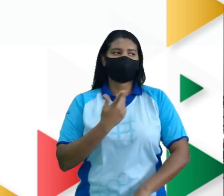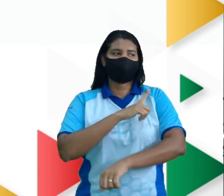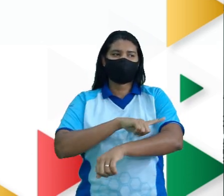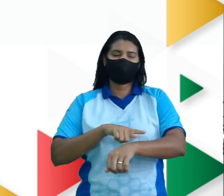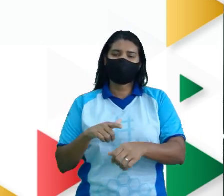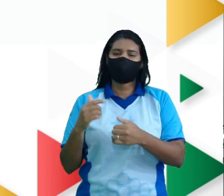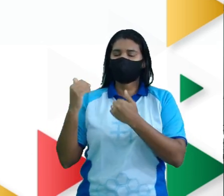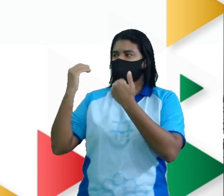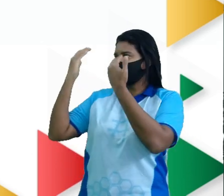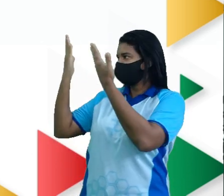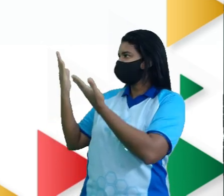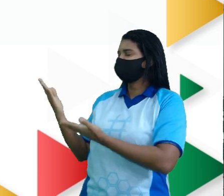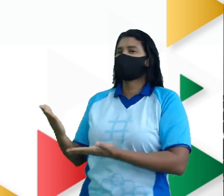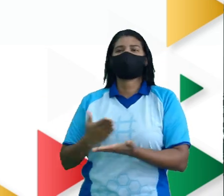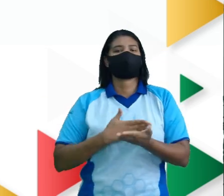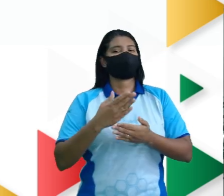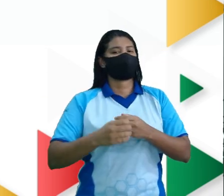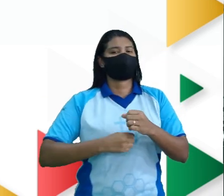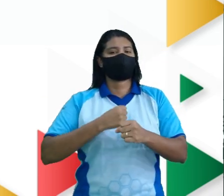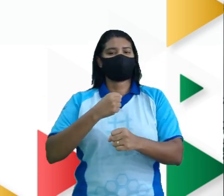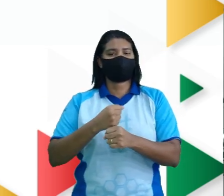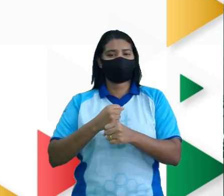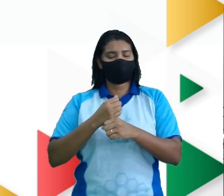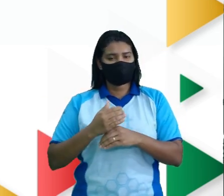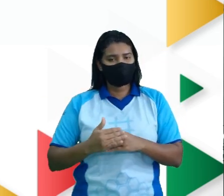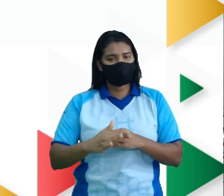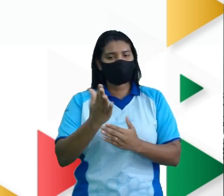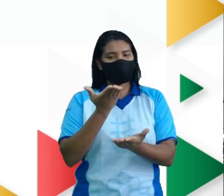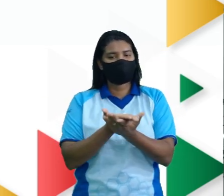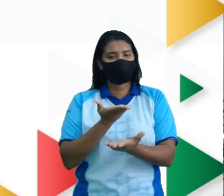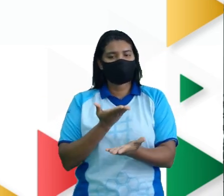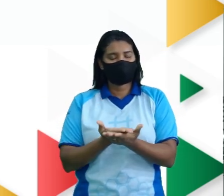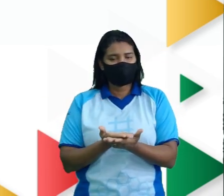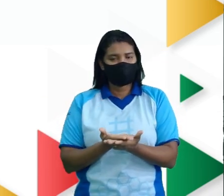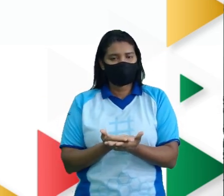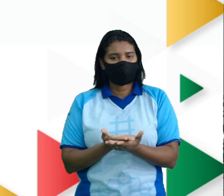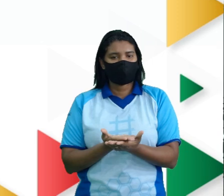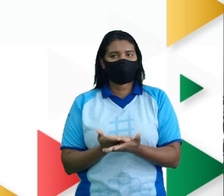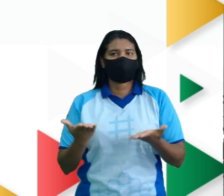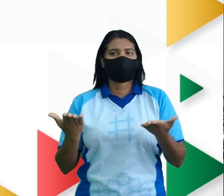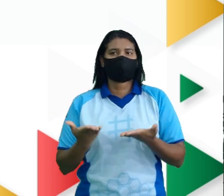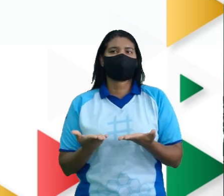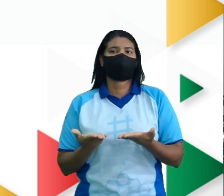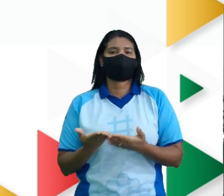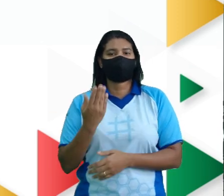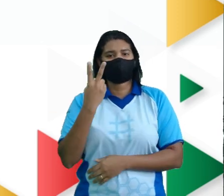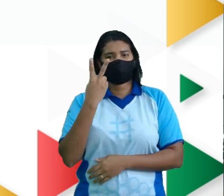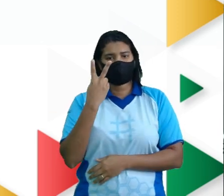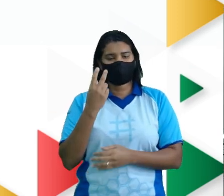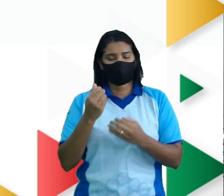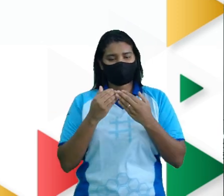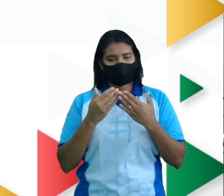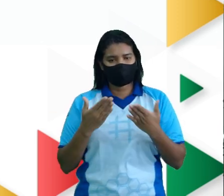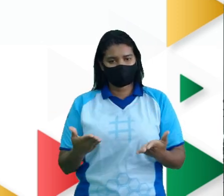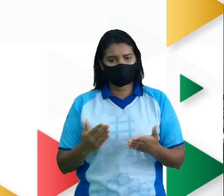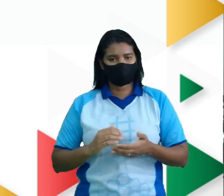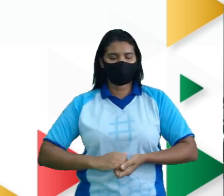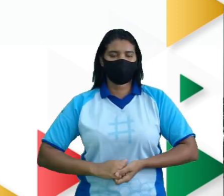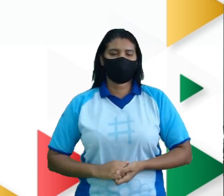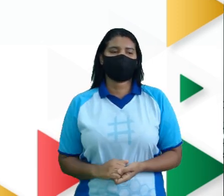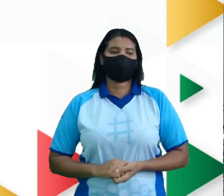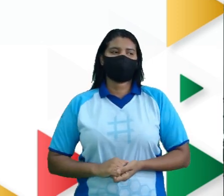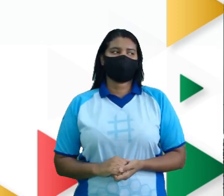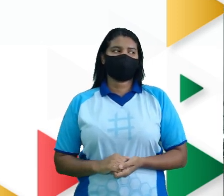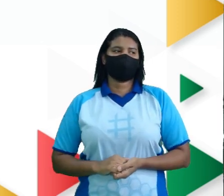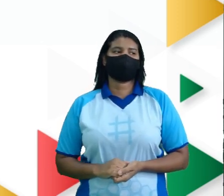olha, início do ano. Aí você vai estudar pra caramba para fazer 2 provas, tá bom? 2